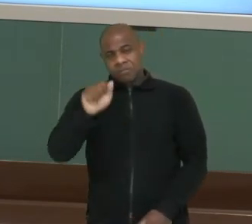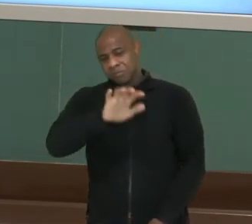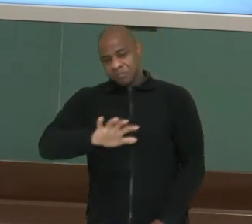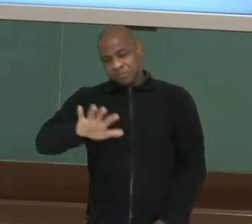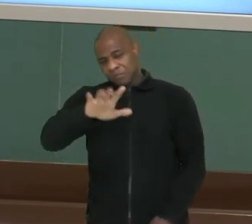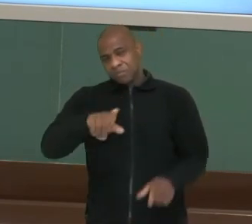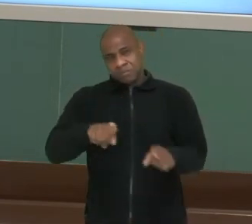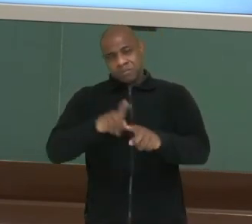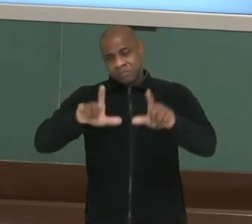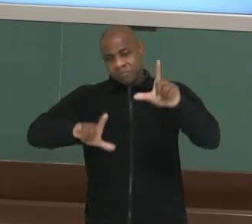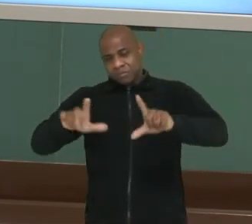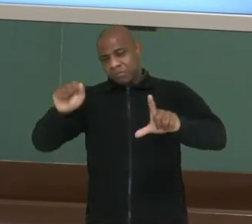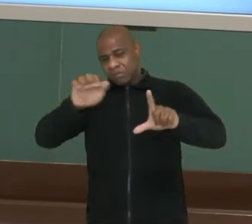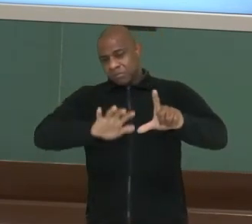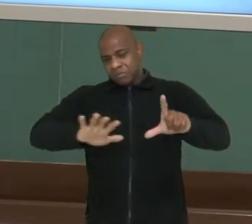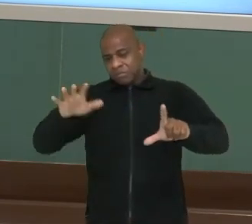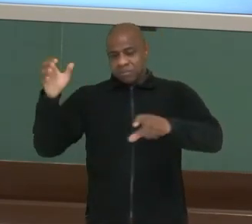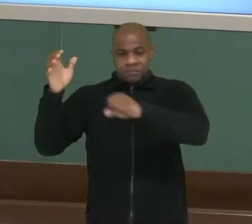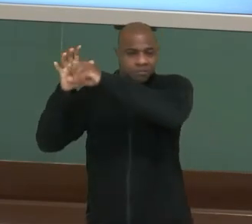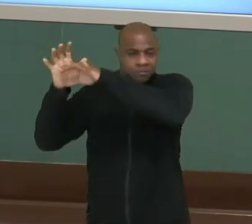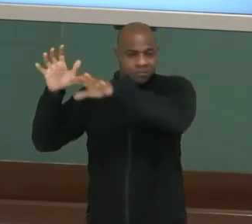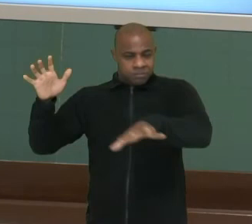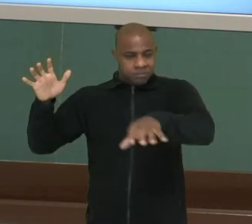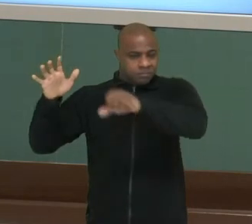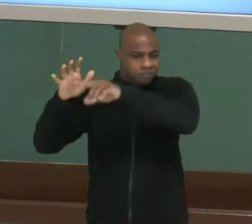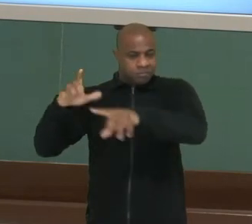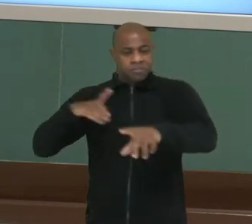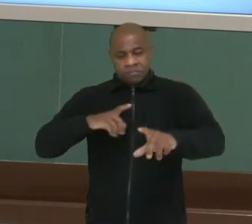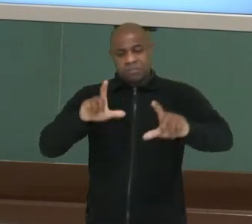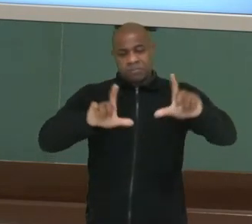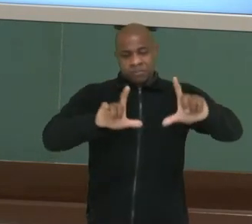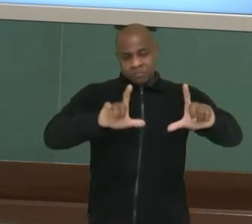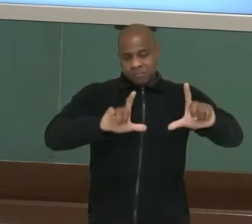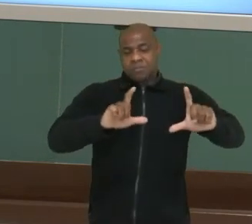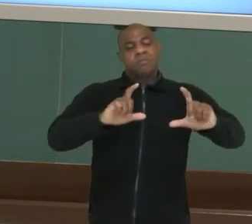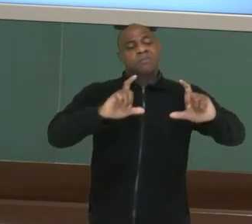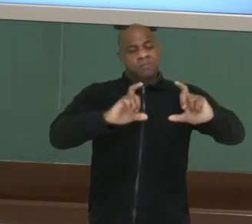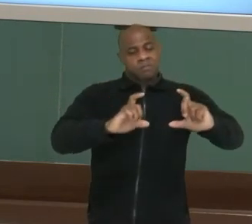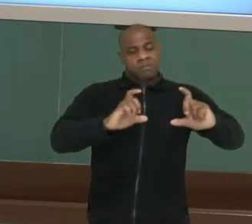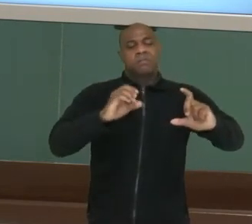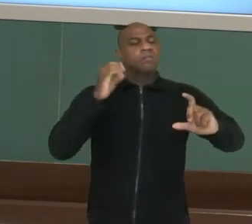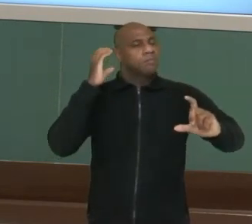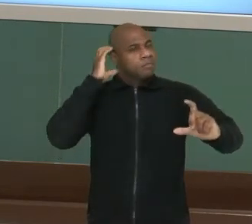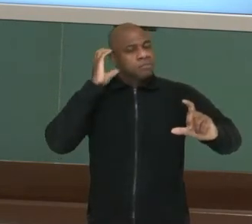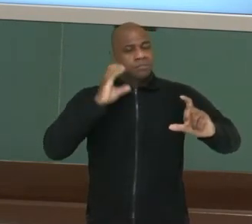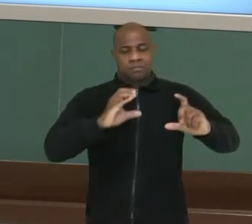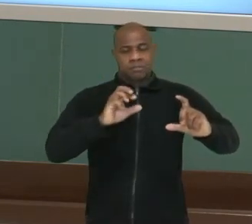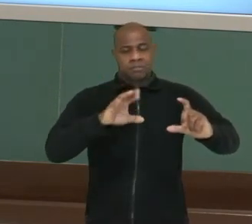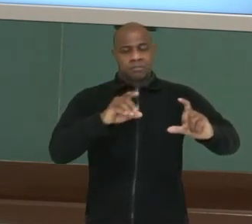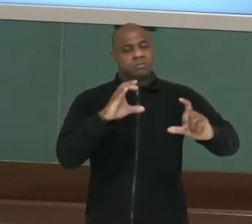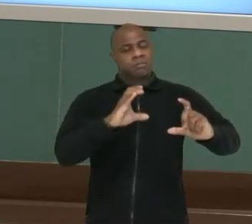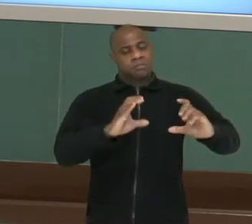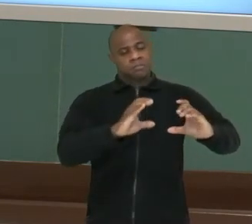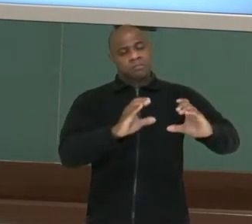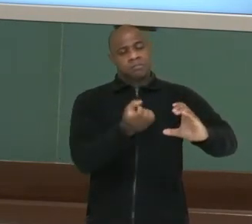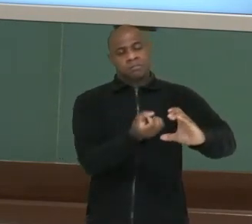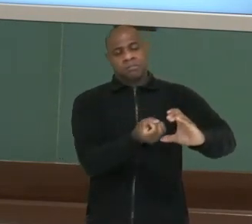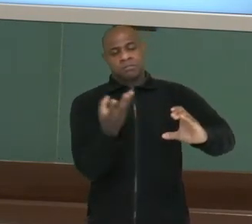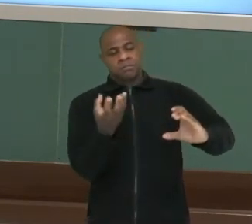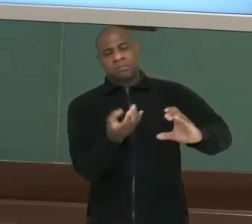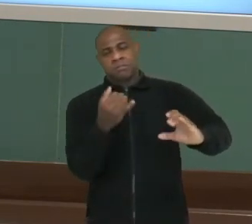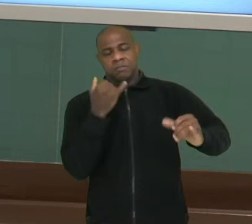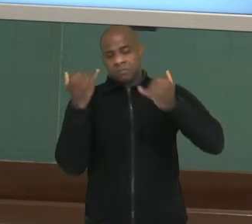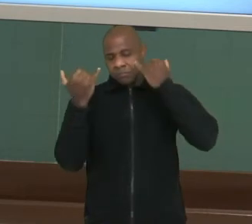claro, aí o teu sistema de televisão, o teu sistema de rádio, ele vai liberar toda essa informação para você. E desse modo